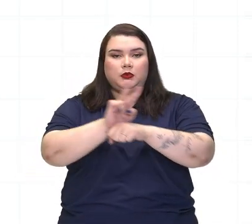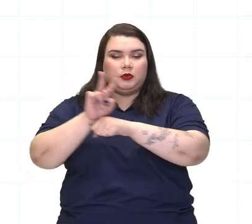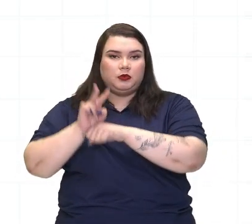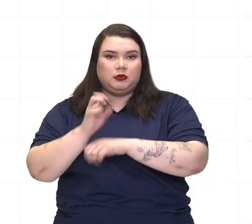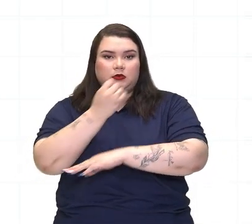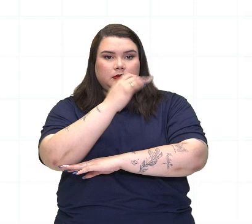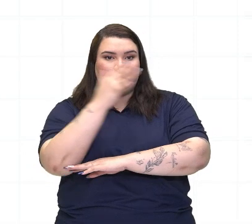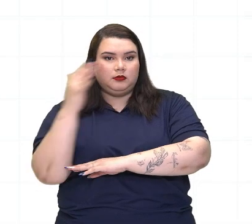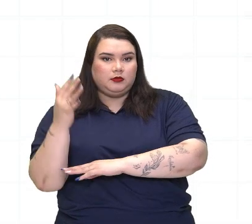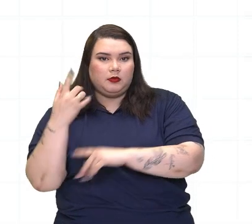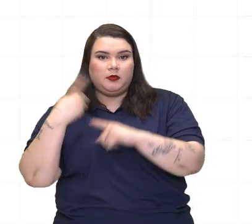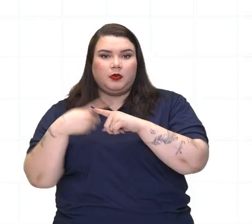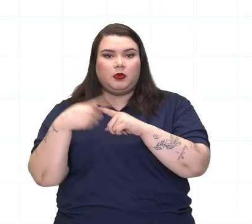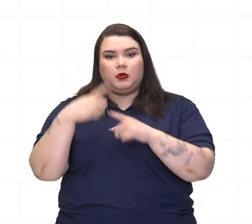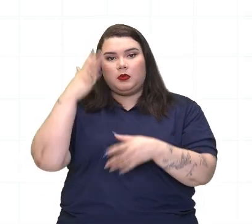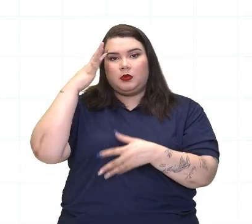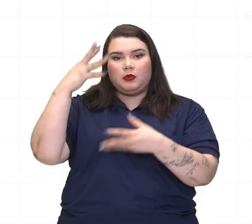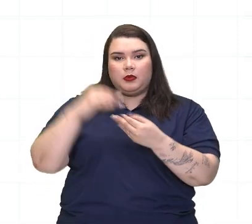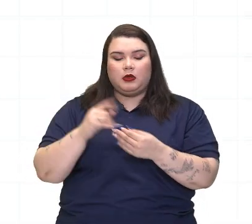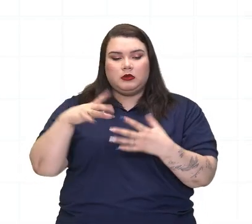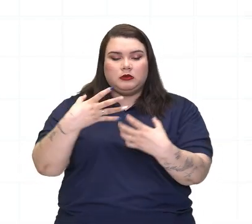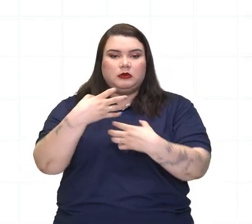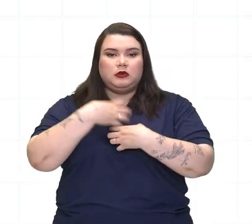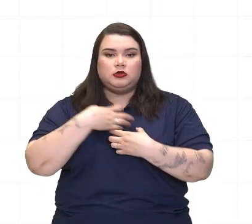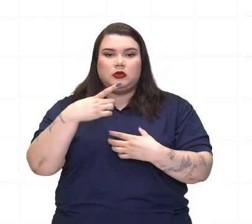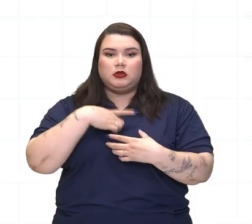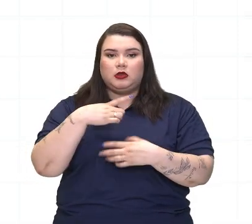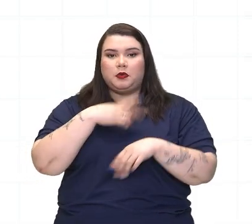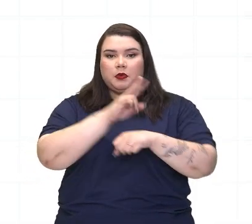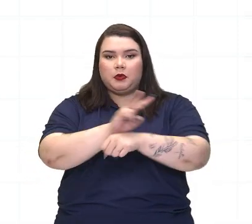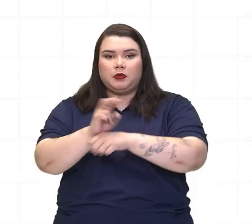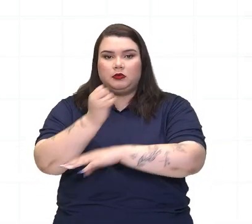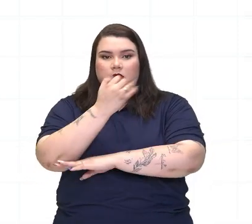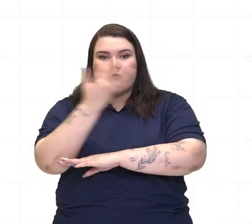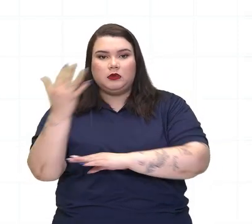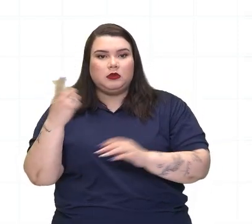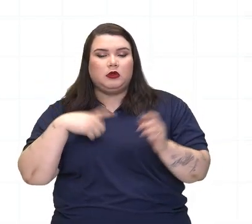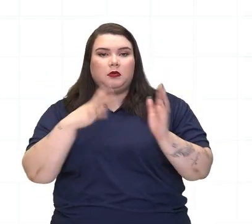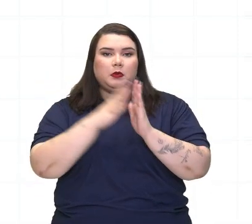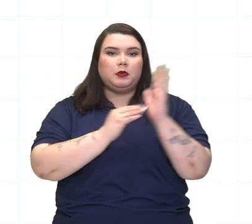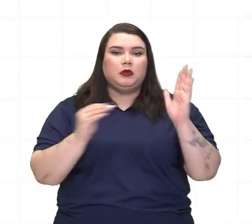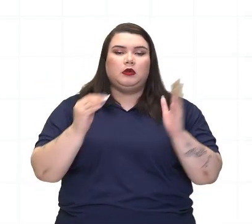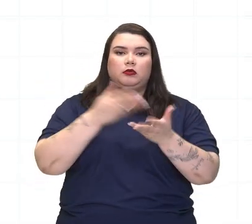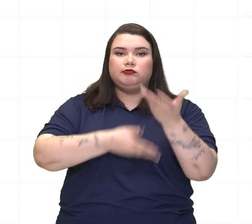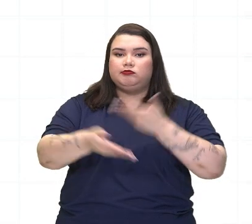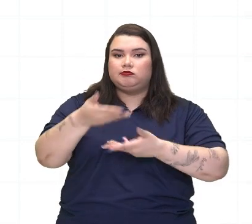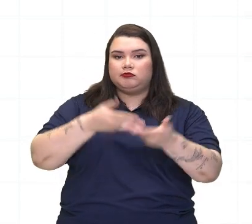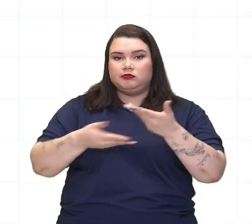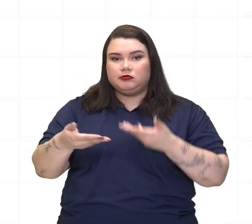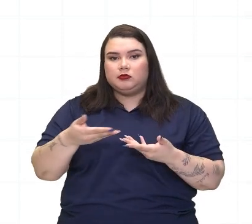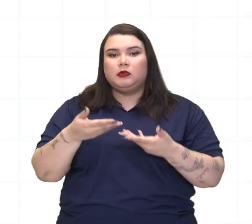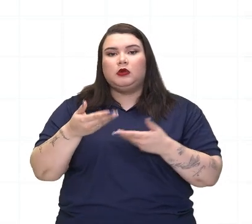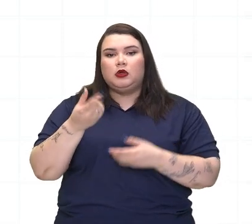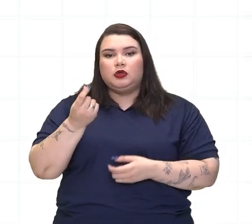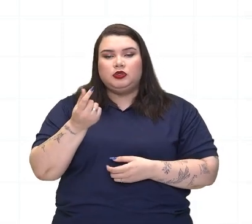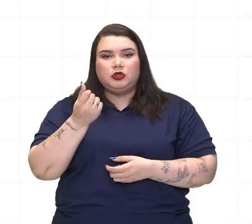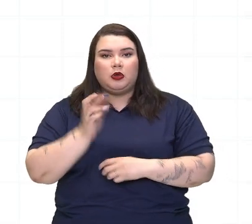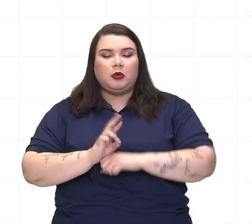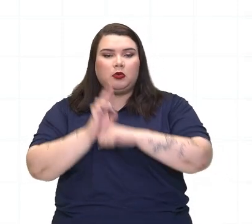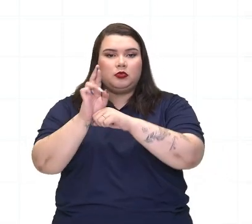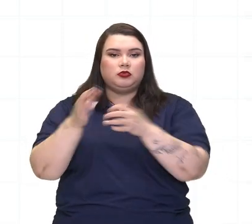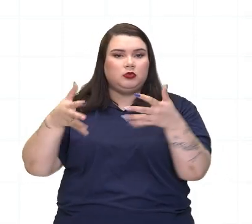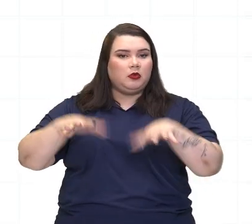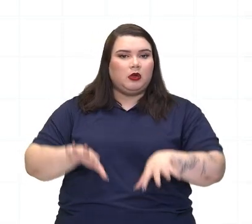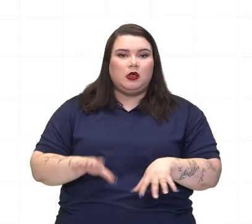meio ambiente, pois se compreendem como natureza, estabelecem modelos de trocas equilibradas e não monetárias com todos os outros